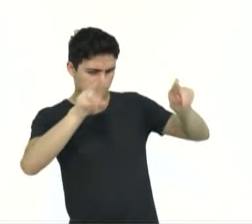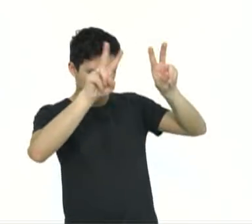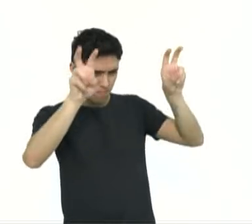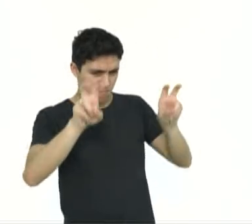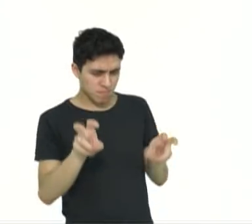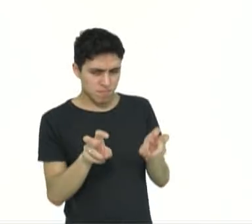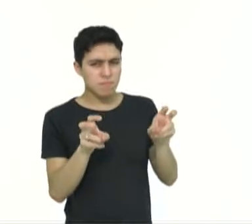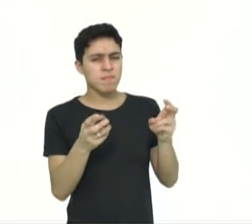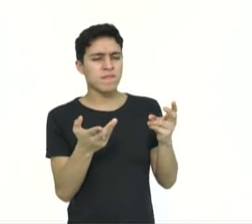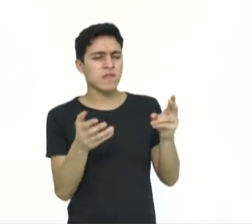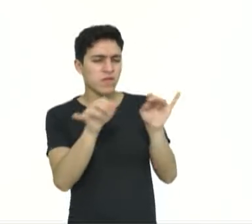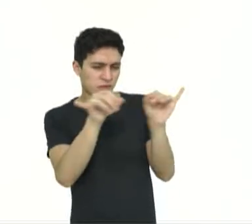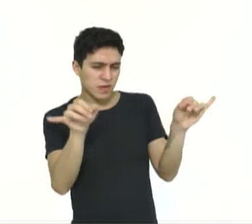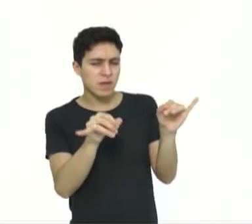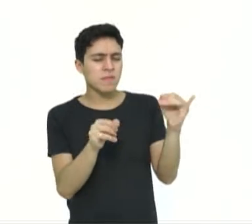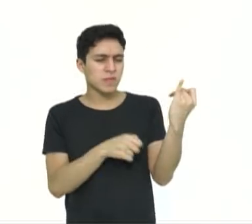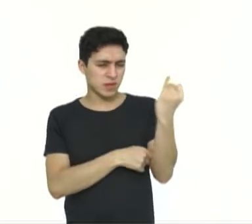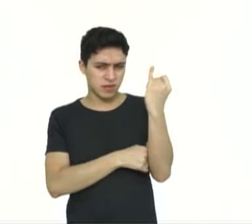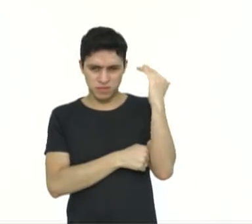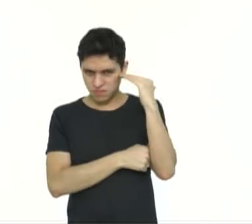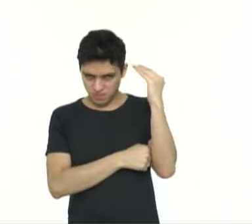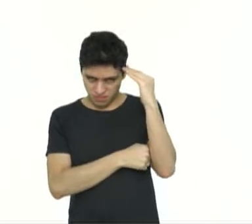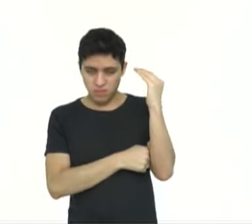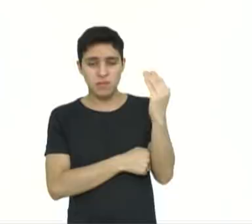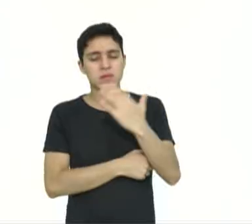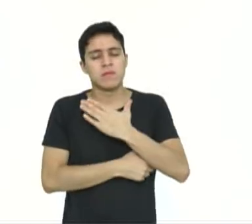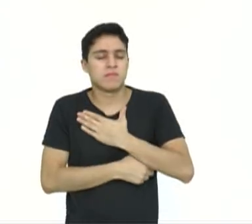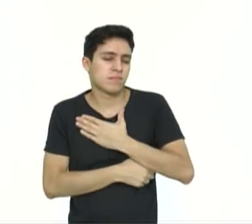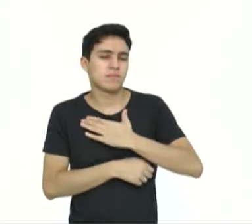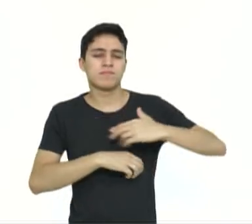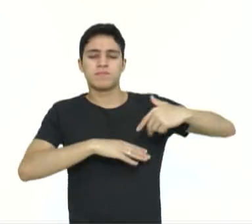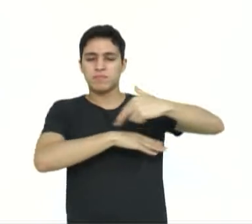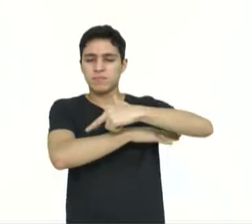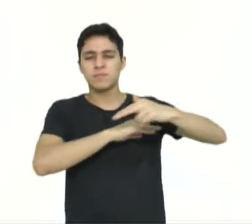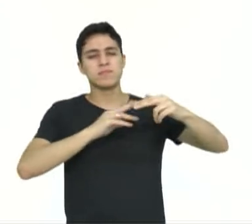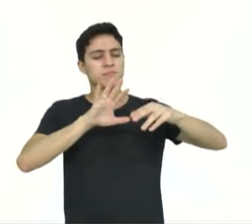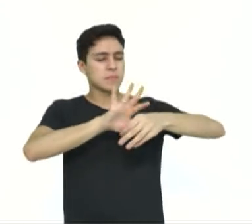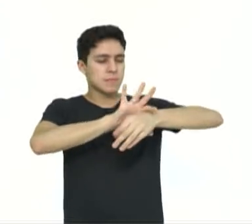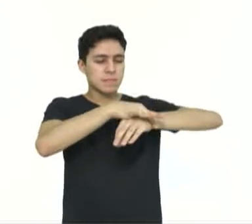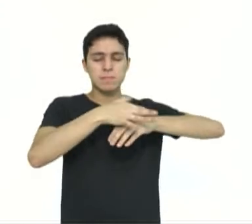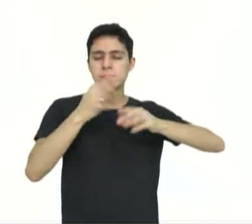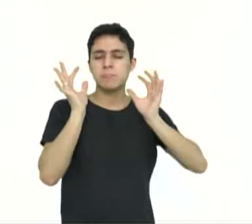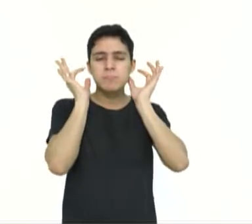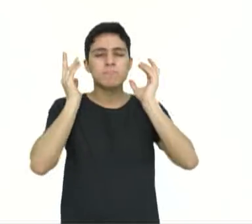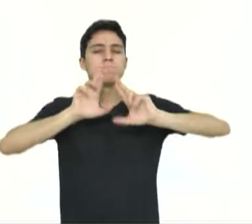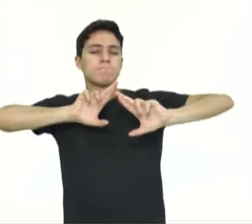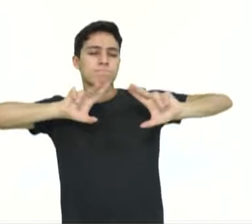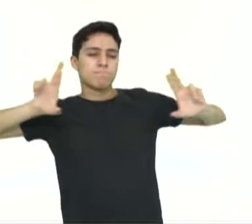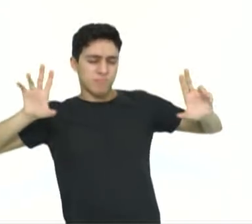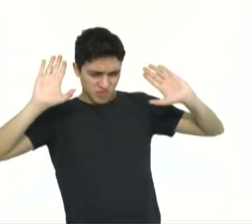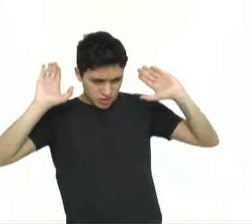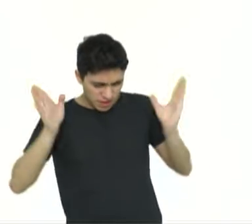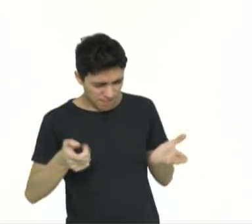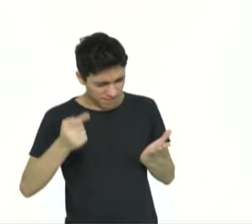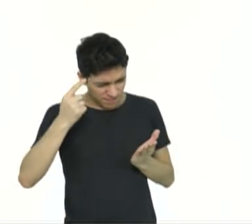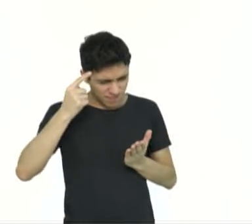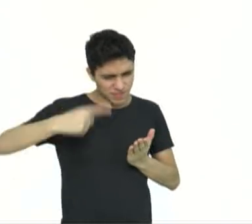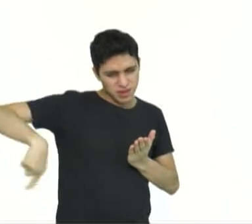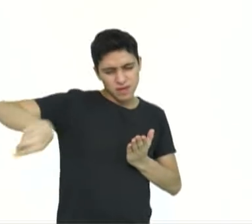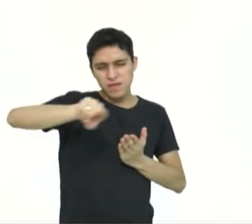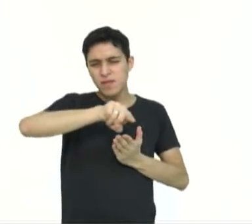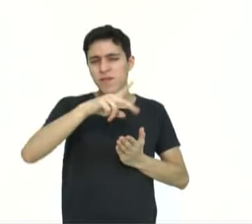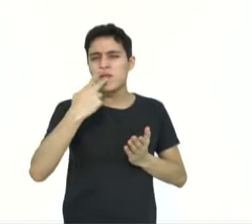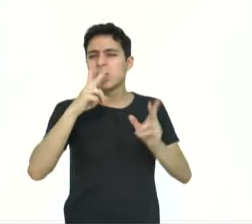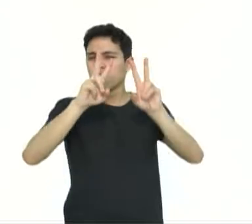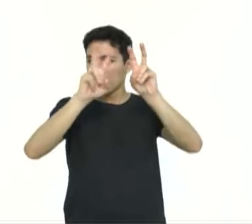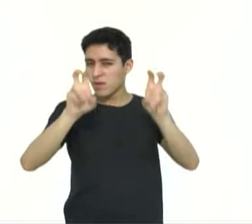na adolescência, adoro a seção de modas e acessórios. Já pensaram em ter um espaço para reciclagem